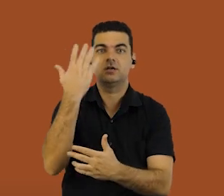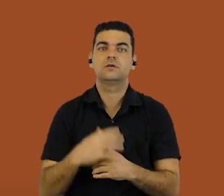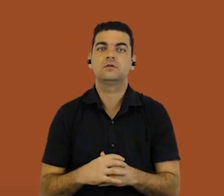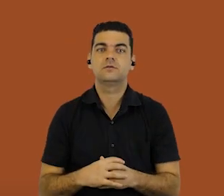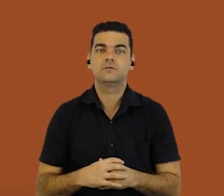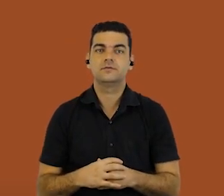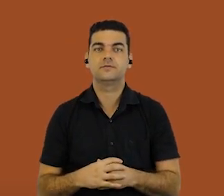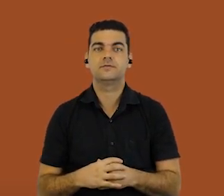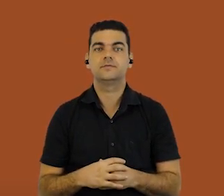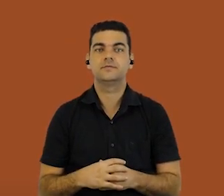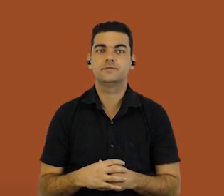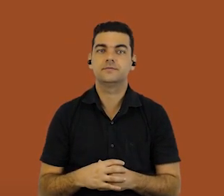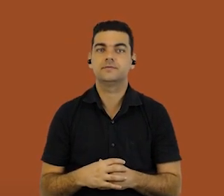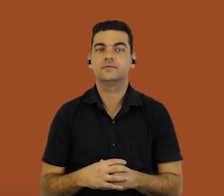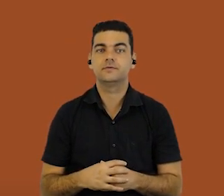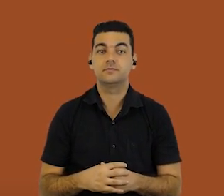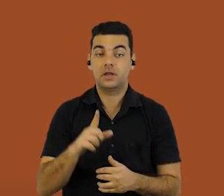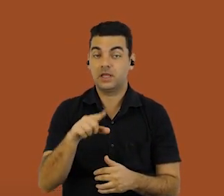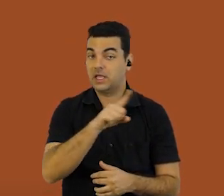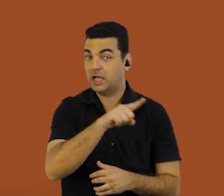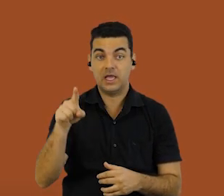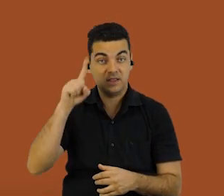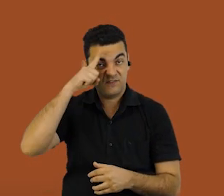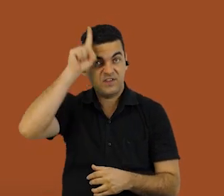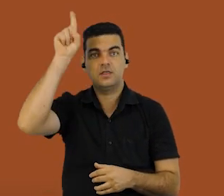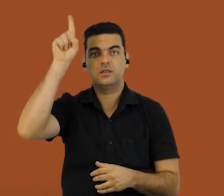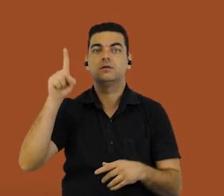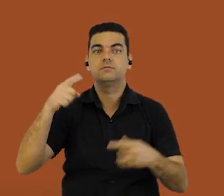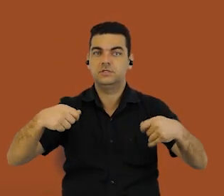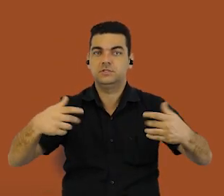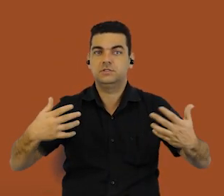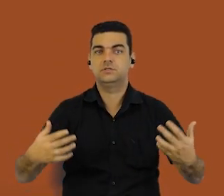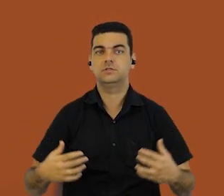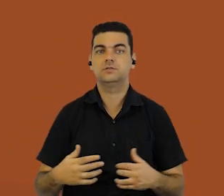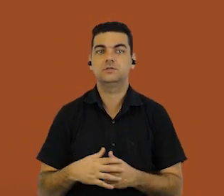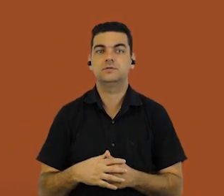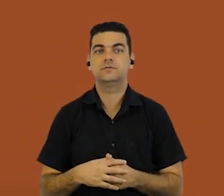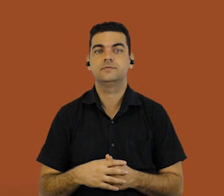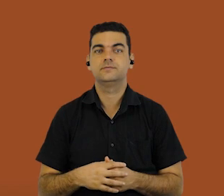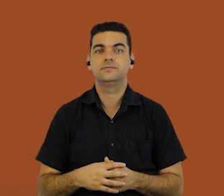conhecimento, fomentar a inventividade, a criatividade.